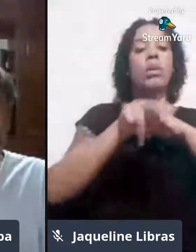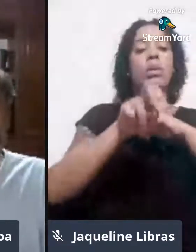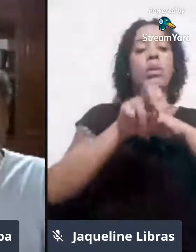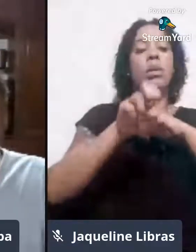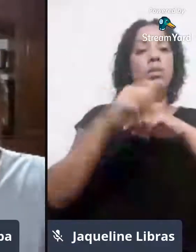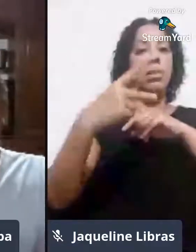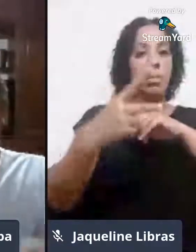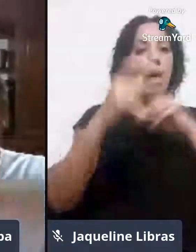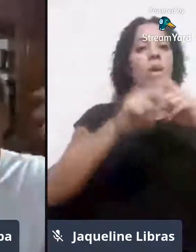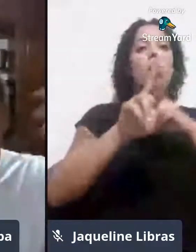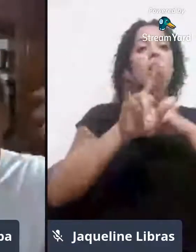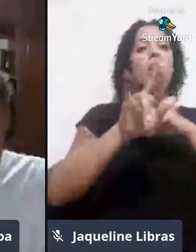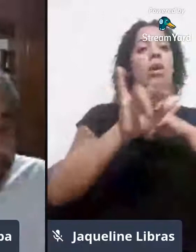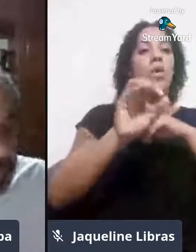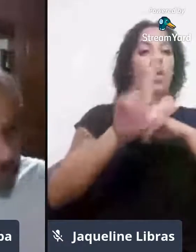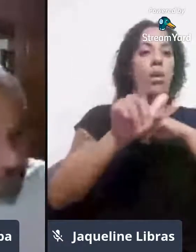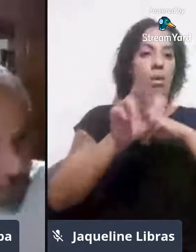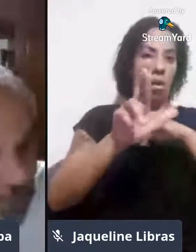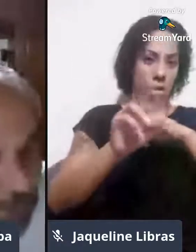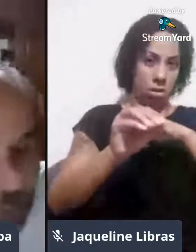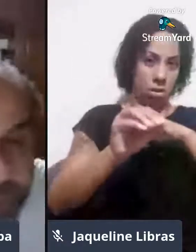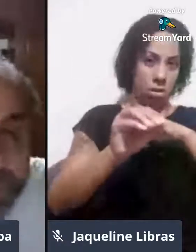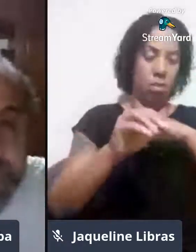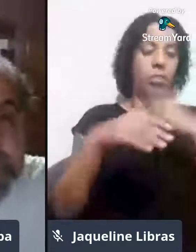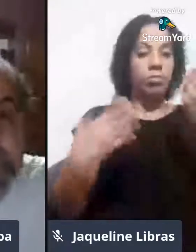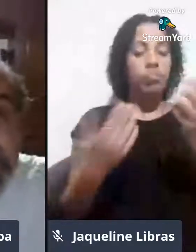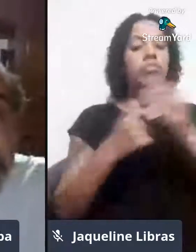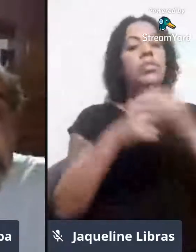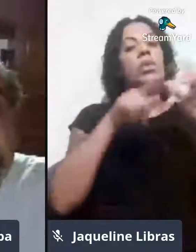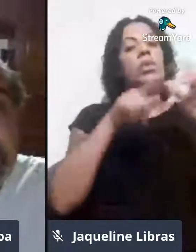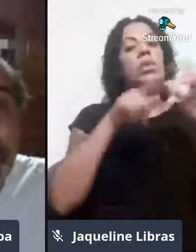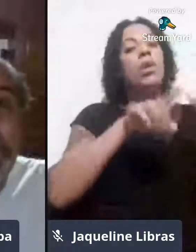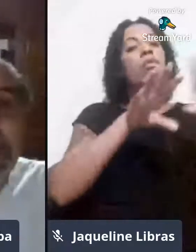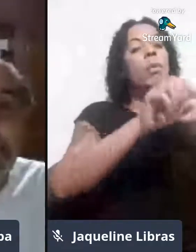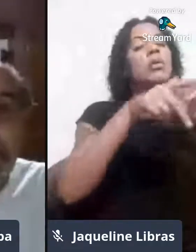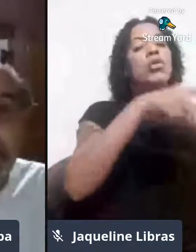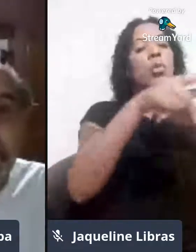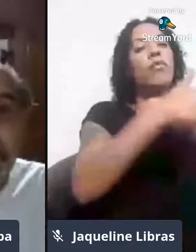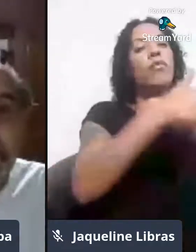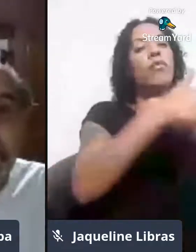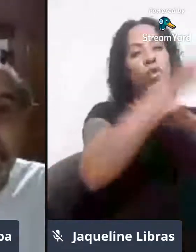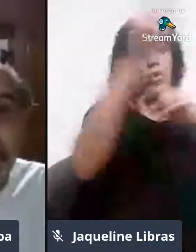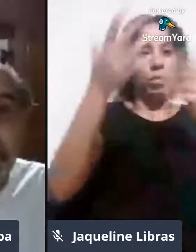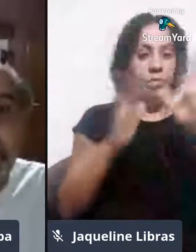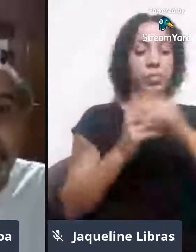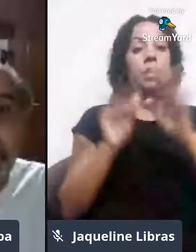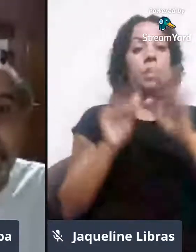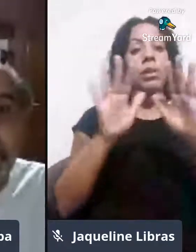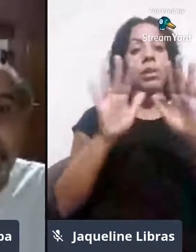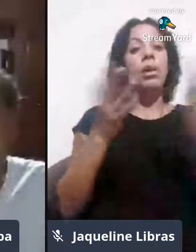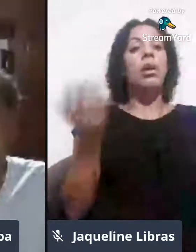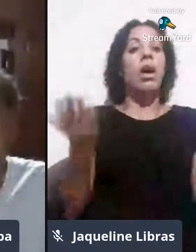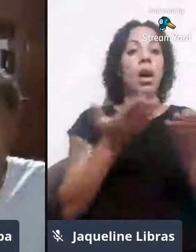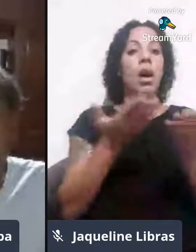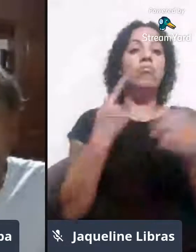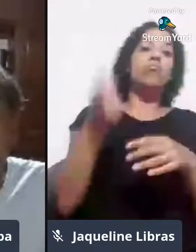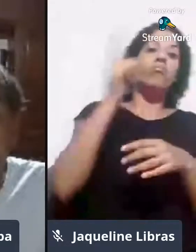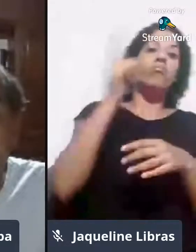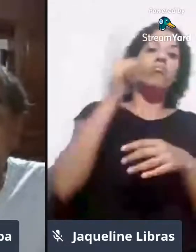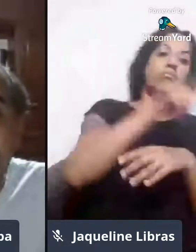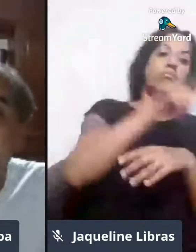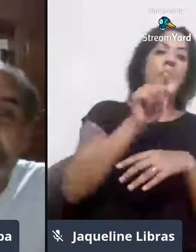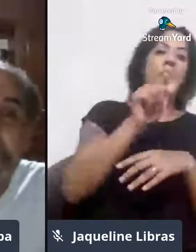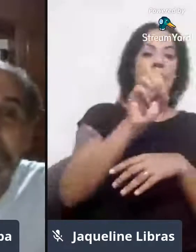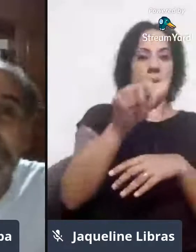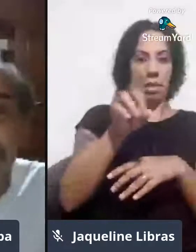ok? Então, estou falando em formação de professores de outros cantos. Mas aí eu passo a palavra para o Alessandro e já estou convidando todos aí